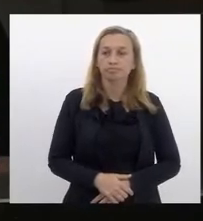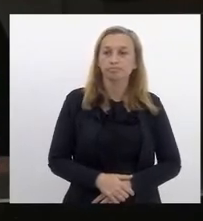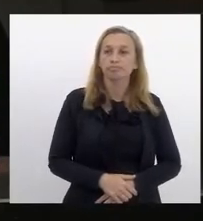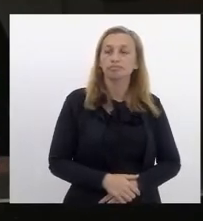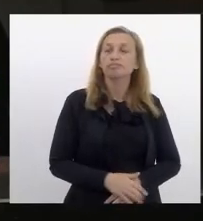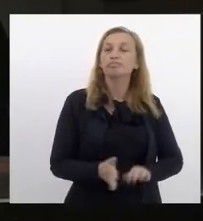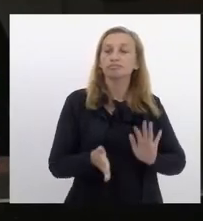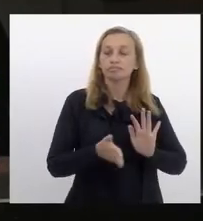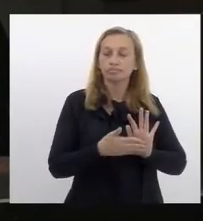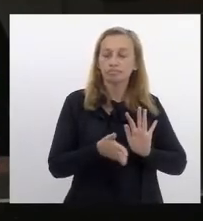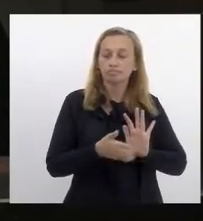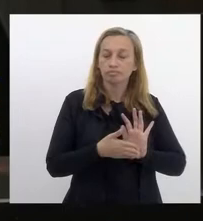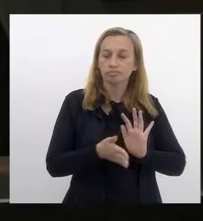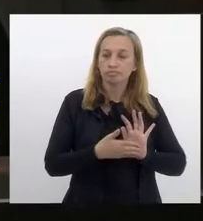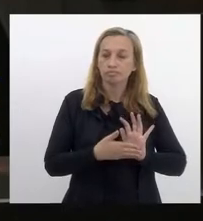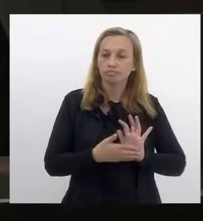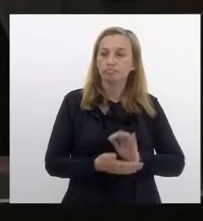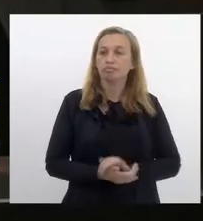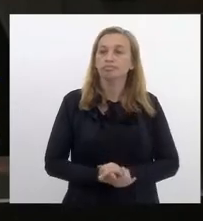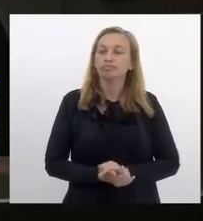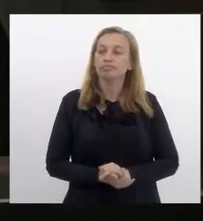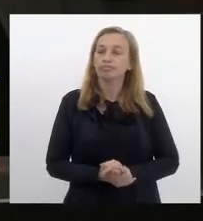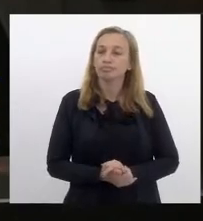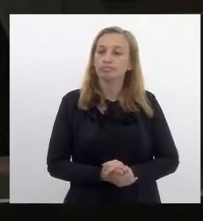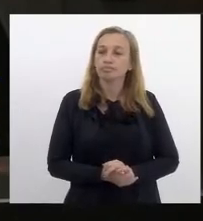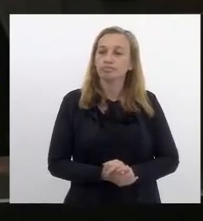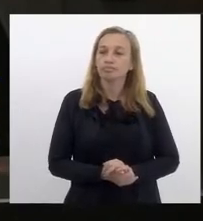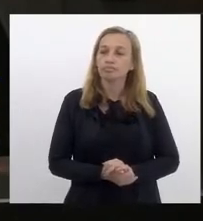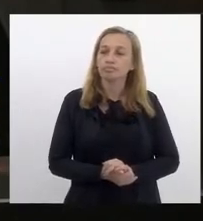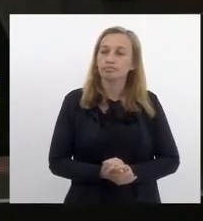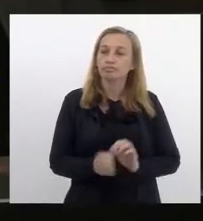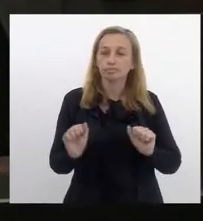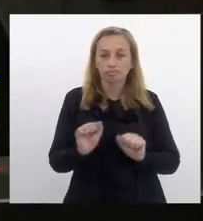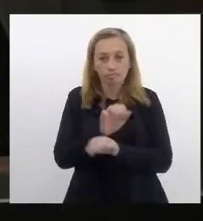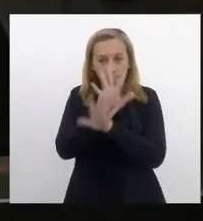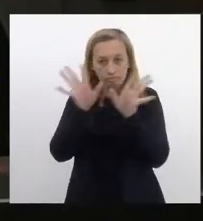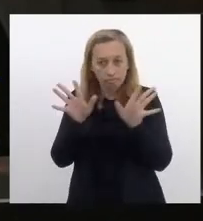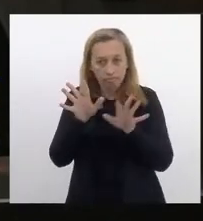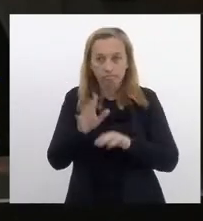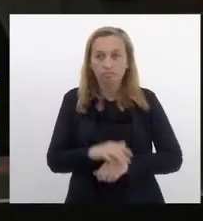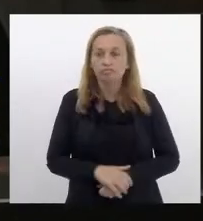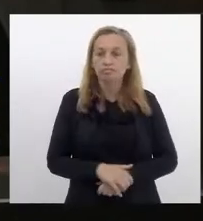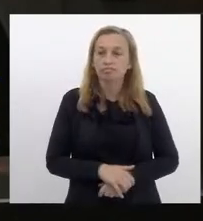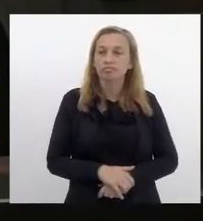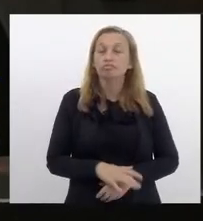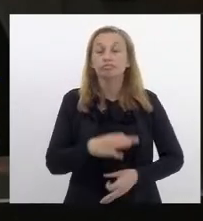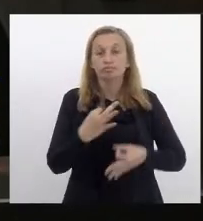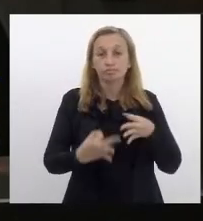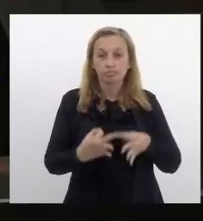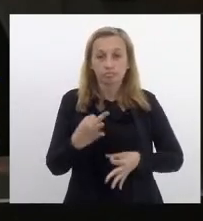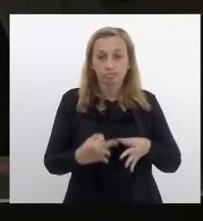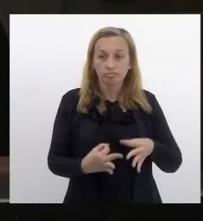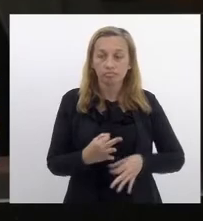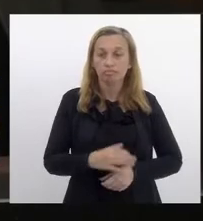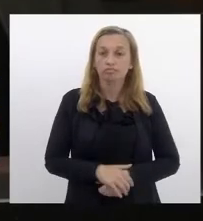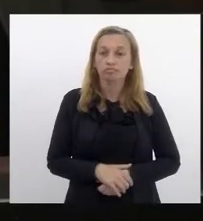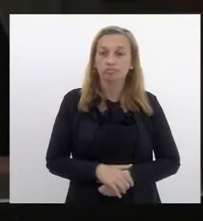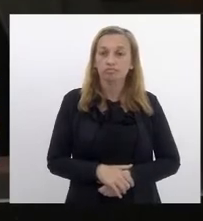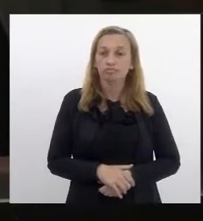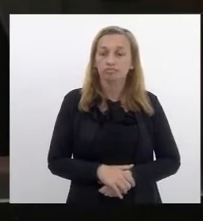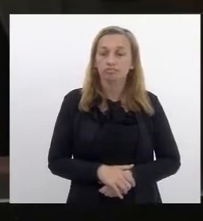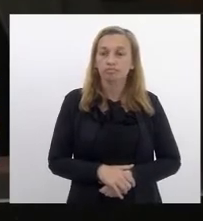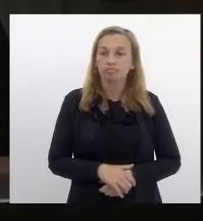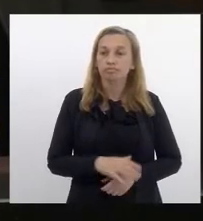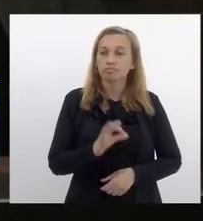iniciativa proposta, que de forma clara diz na justificativa que